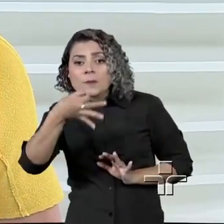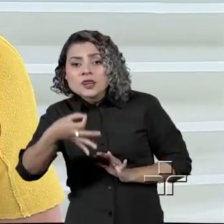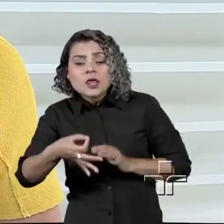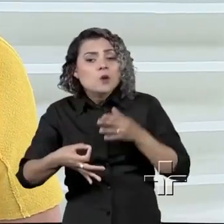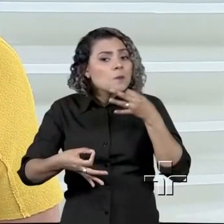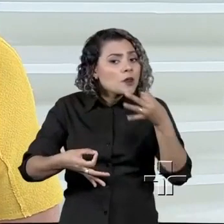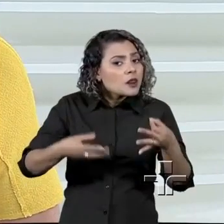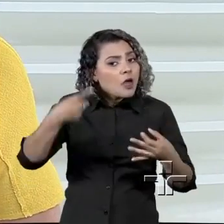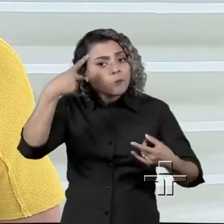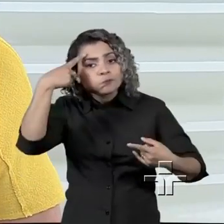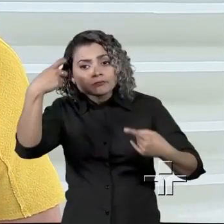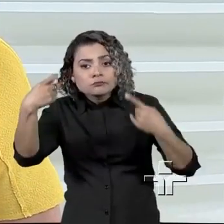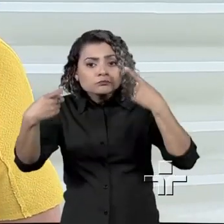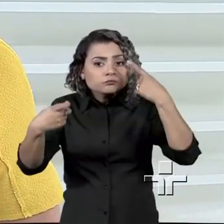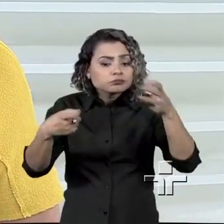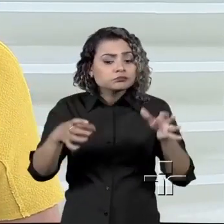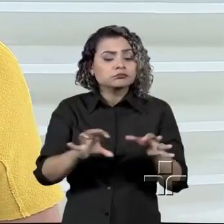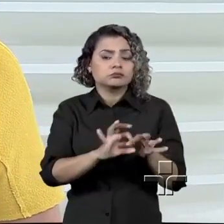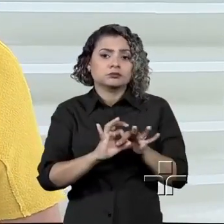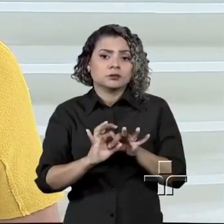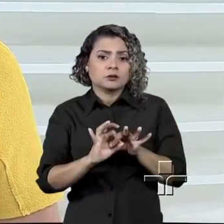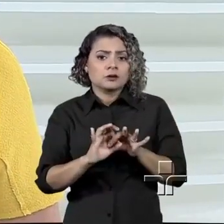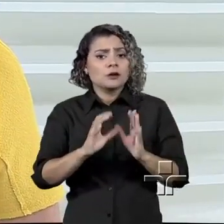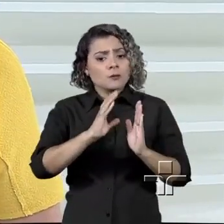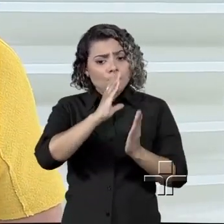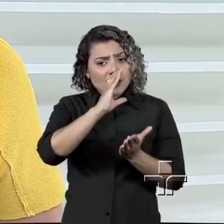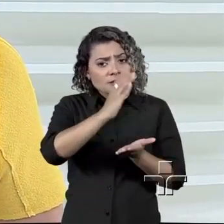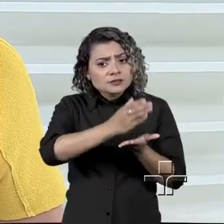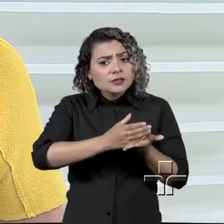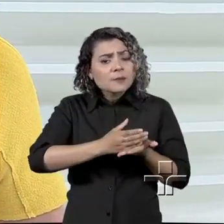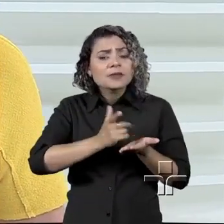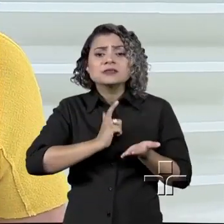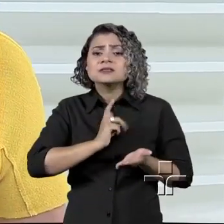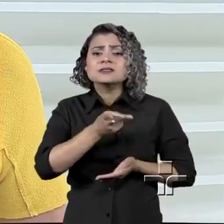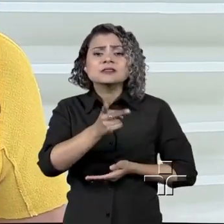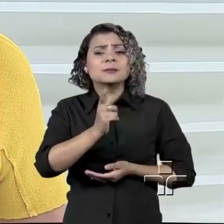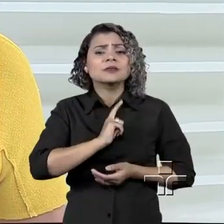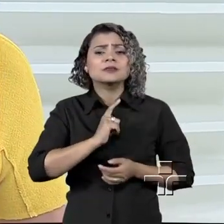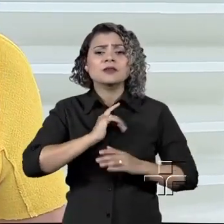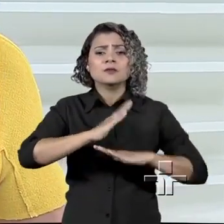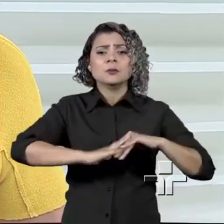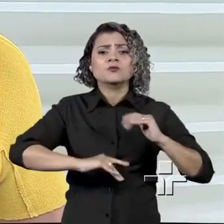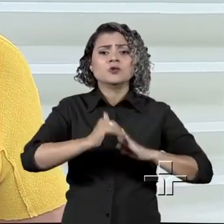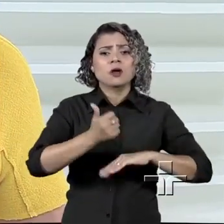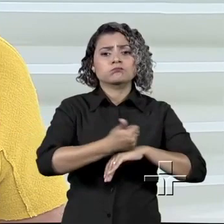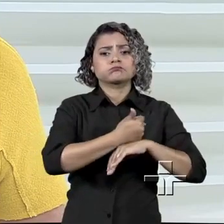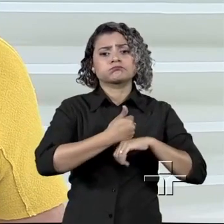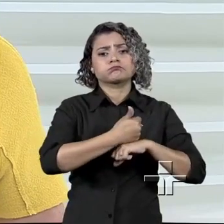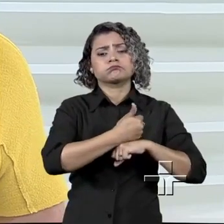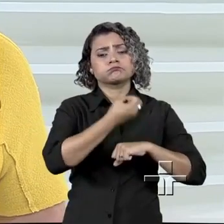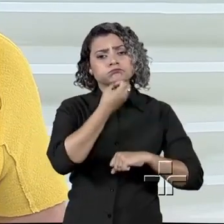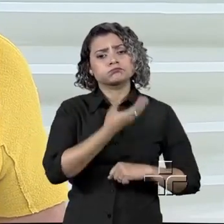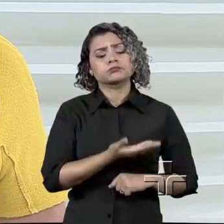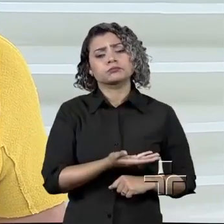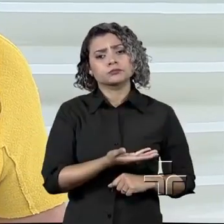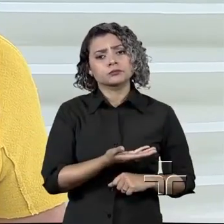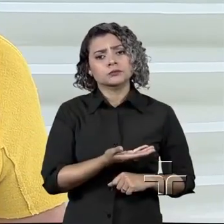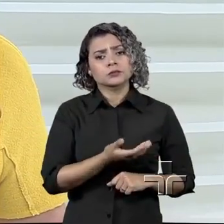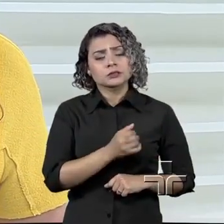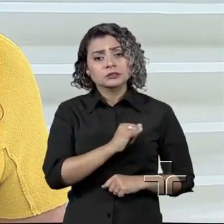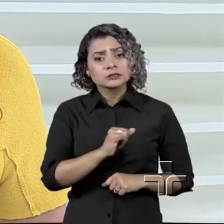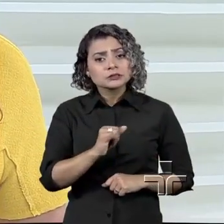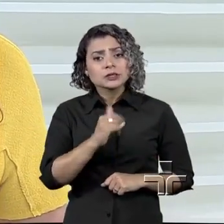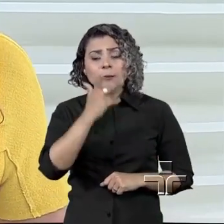puxa, o PSDB sempre teve quadros muito qualificados. E muitas vezes, quando a gente não usa